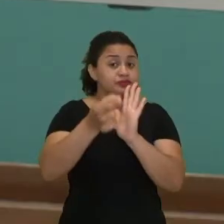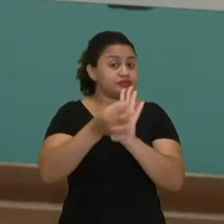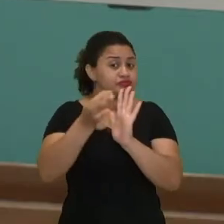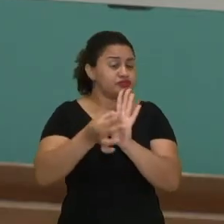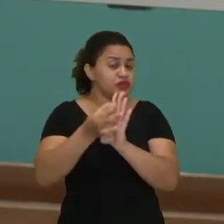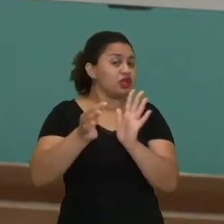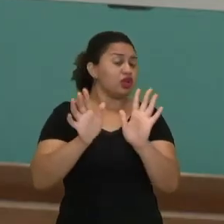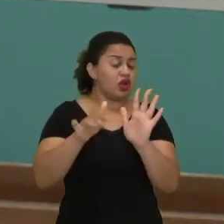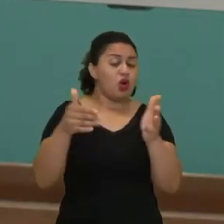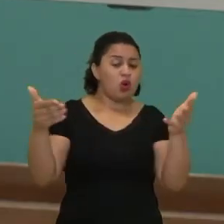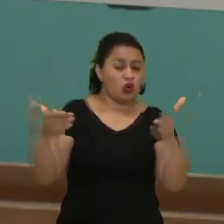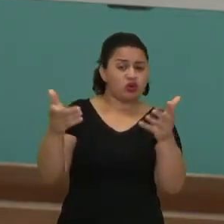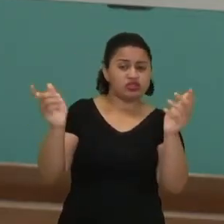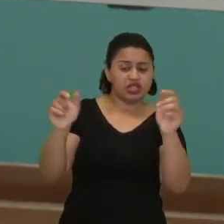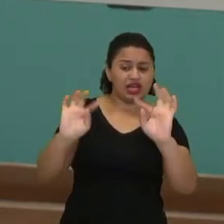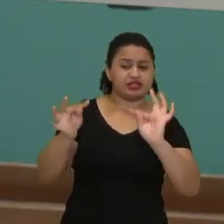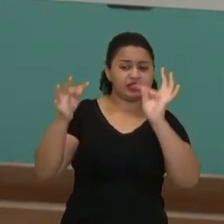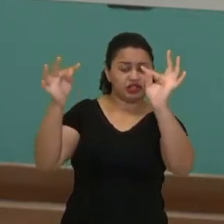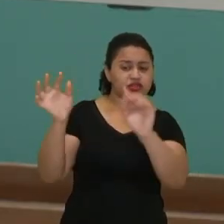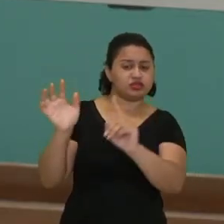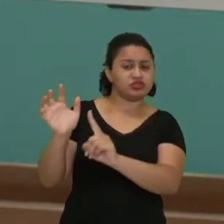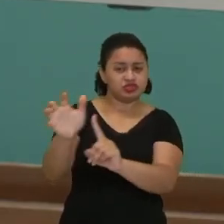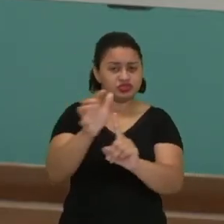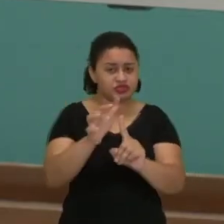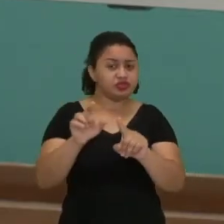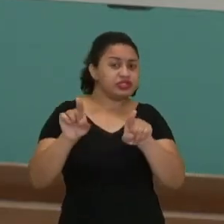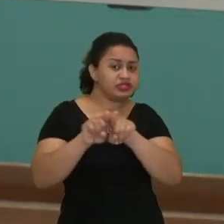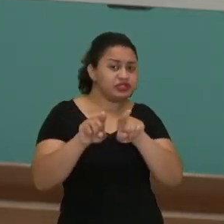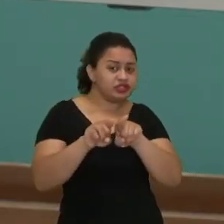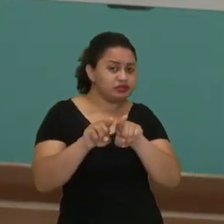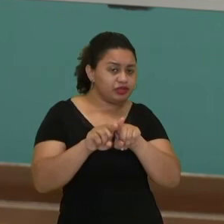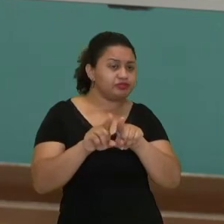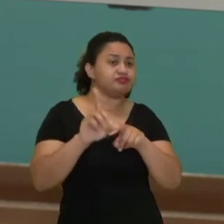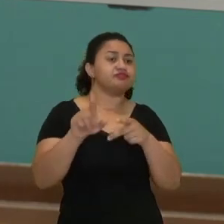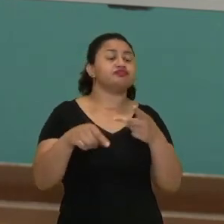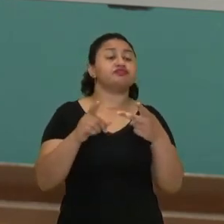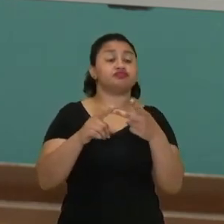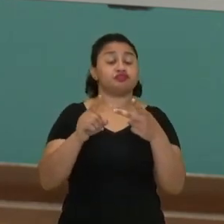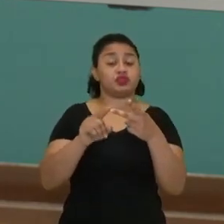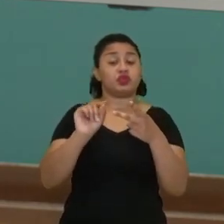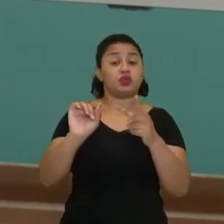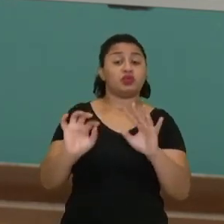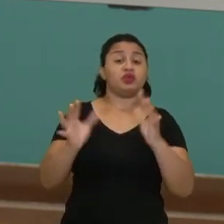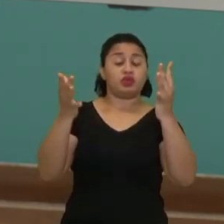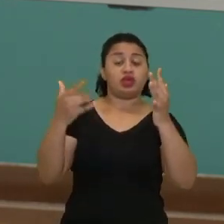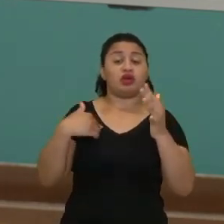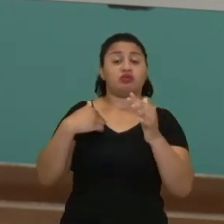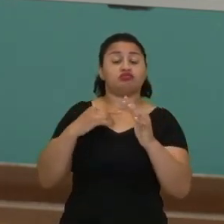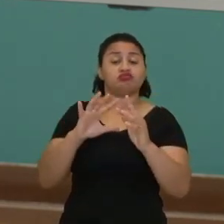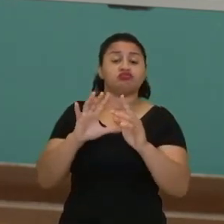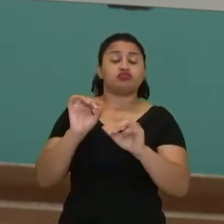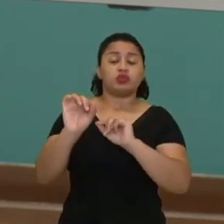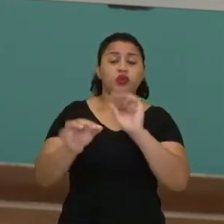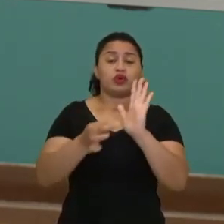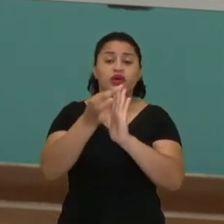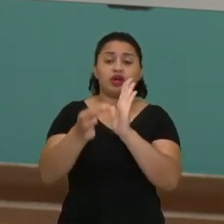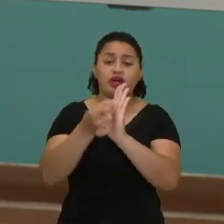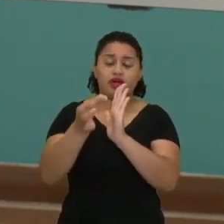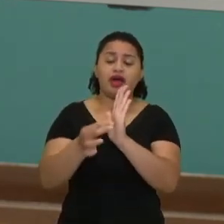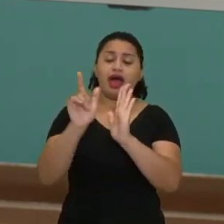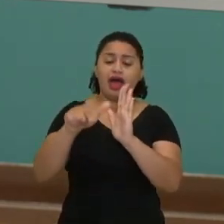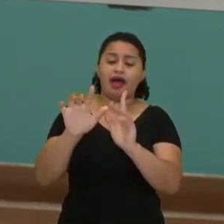Será? Hoje em dia, será que a tecnologia ela pode influenciar? A exemplo do que ocorreu com o impressionismo, podemos